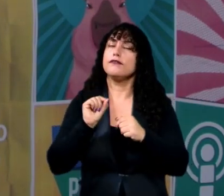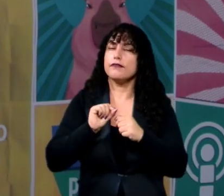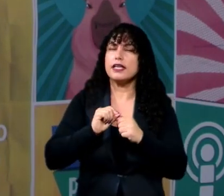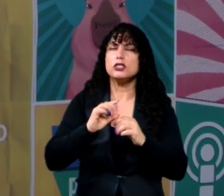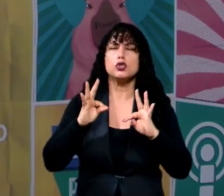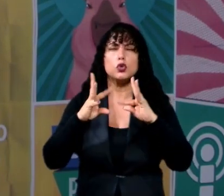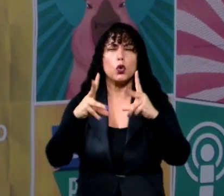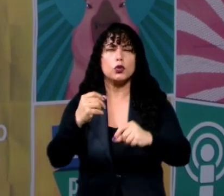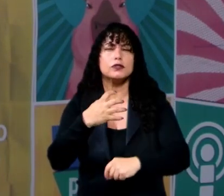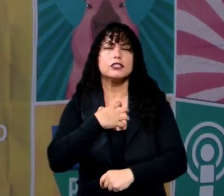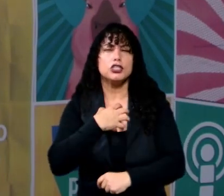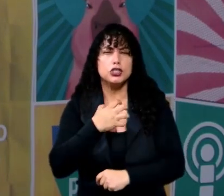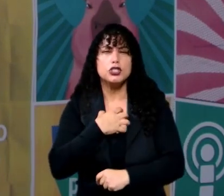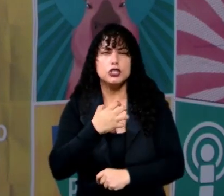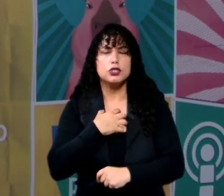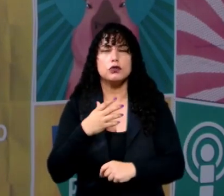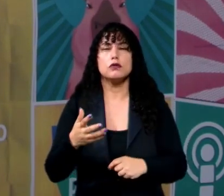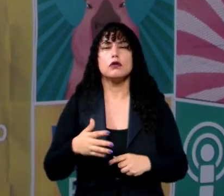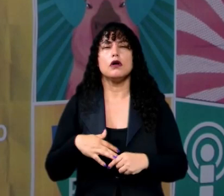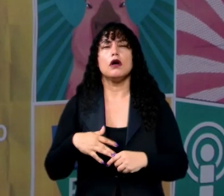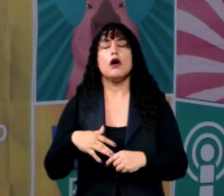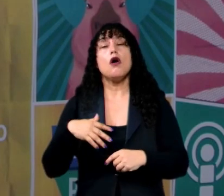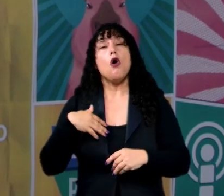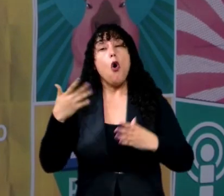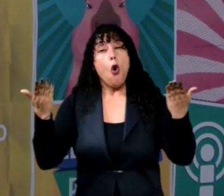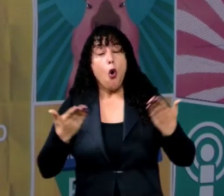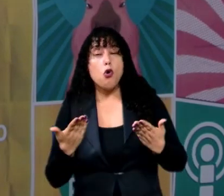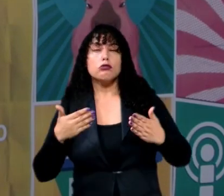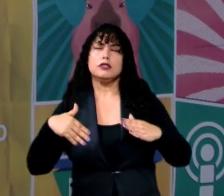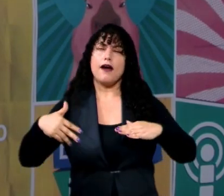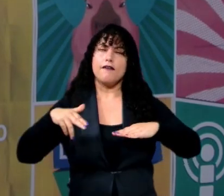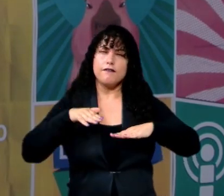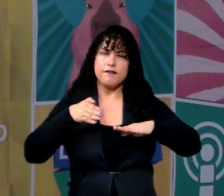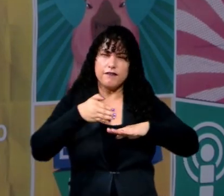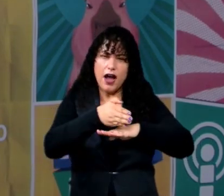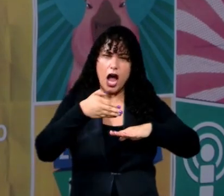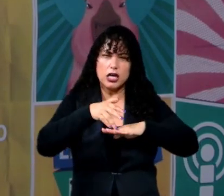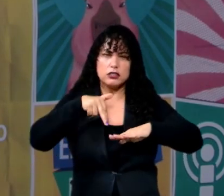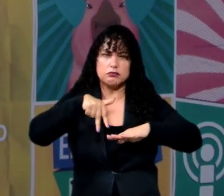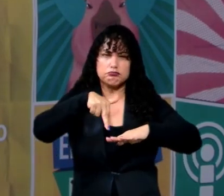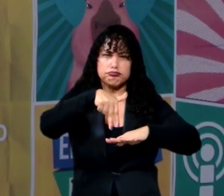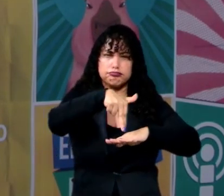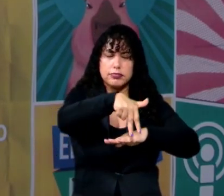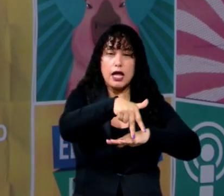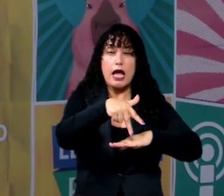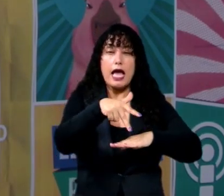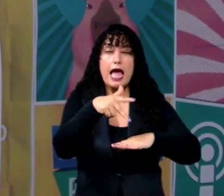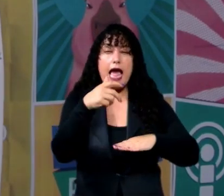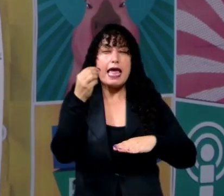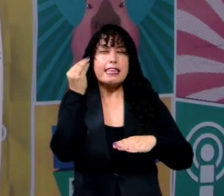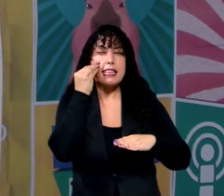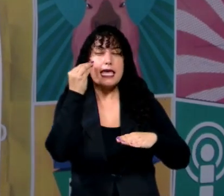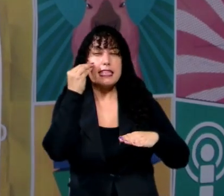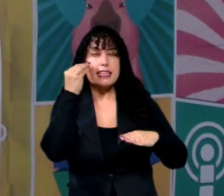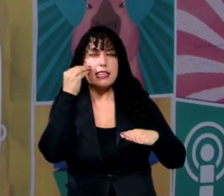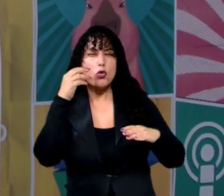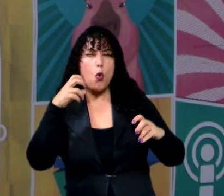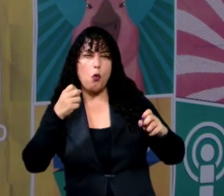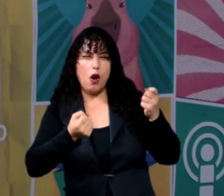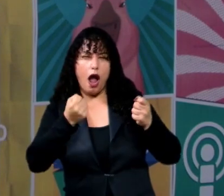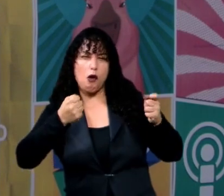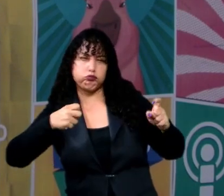sentido, né? Hoje eu atravessei a faixa de pedestre, alguém tentou me atropelar e eu